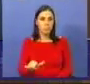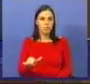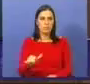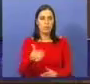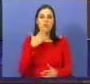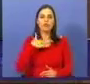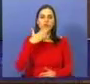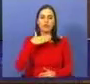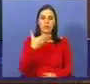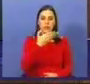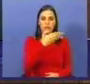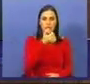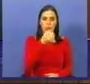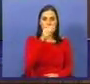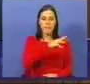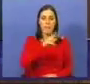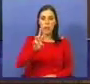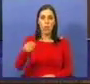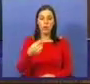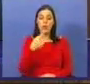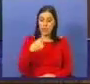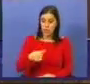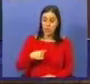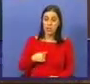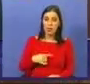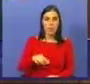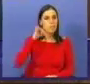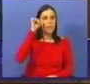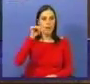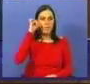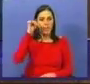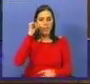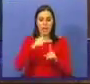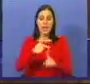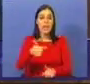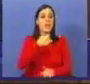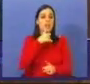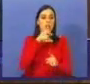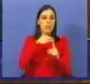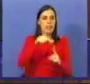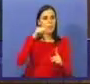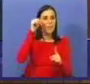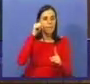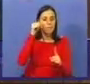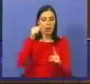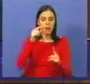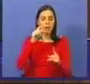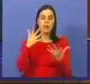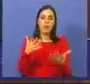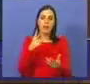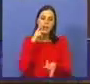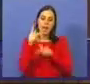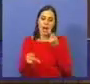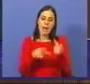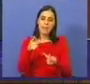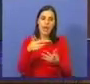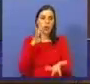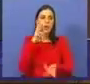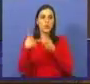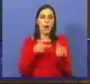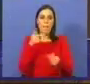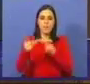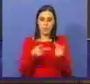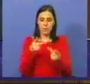para um empréstimo de 750 milhões de euros, disse-nos que, ainda não tendo decidido sobre esse, está a apreciar, ou estão a ser